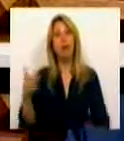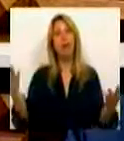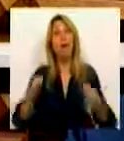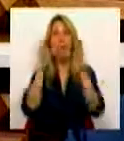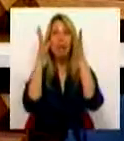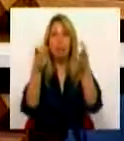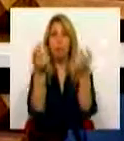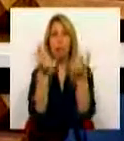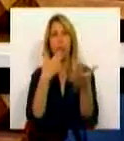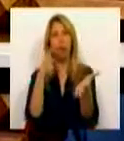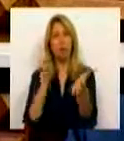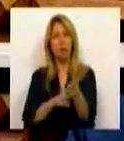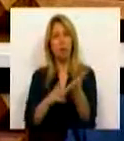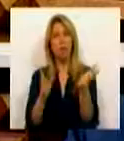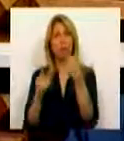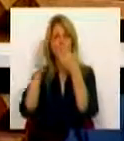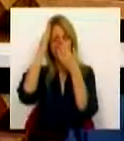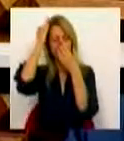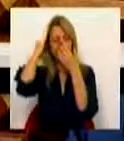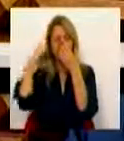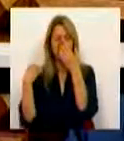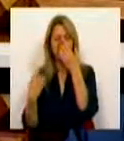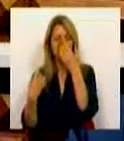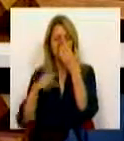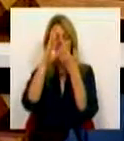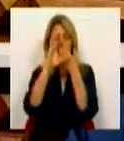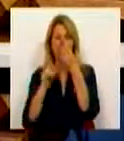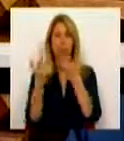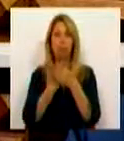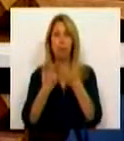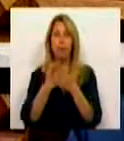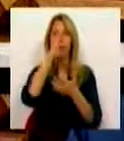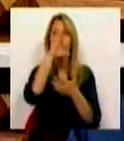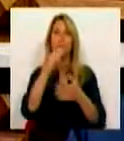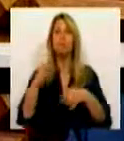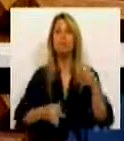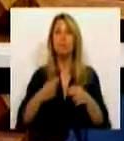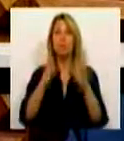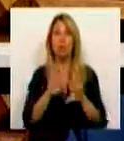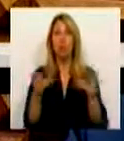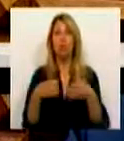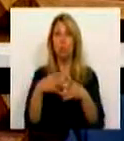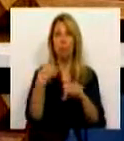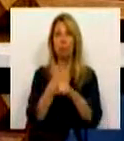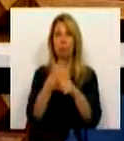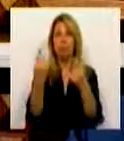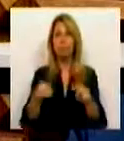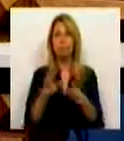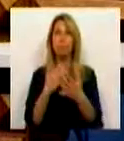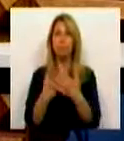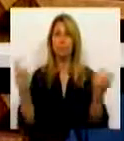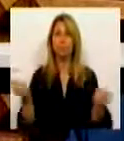à realidade. Por quando o Ministério da Economia e o Ministério da Justiça constituíram já um grupo de trabalho para